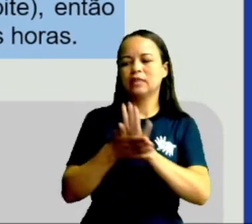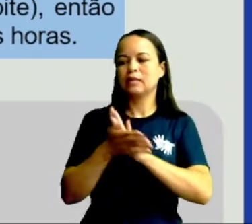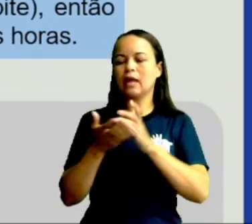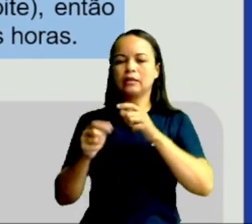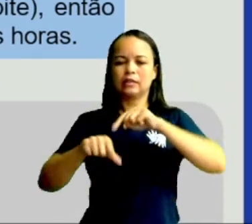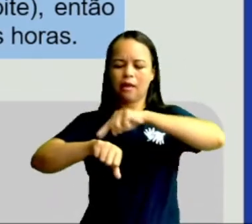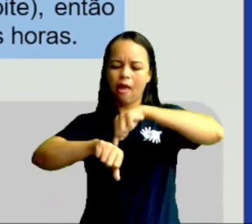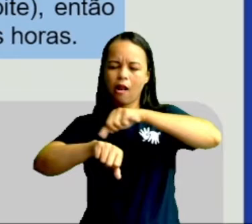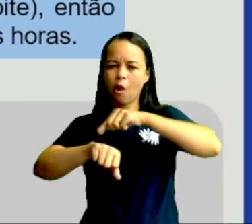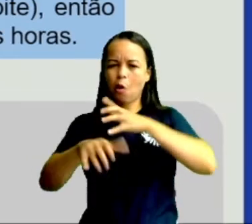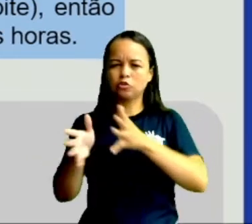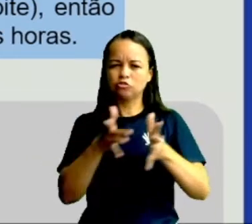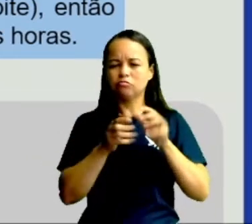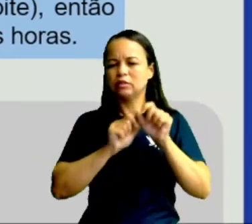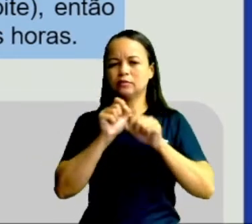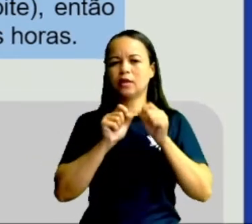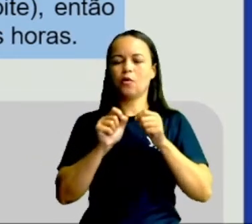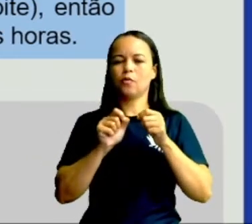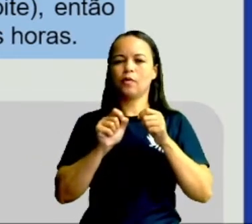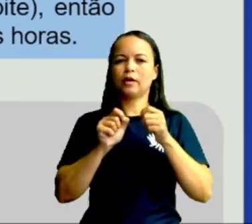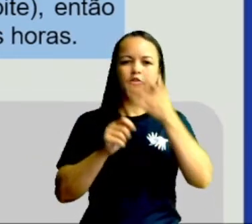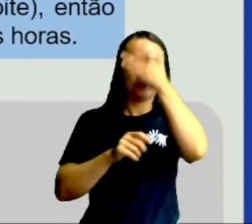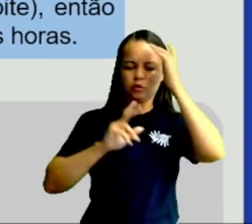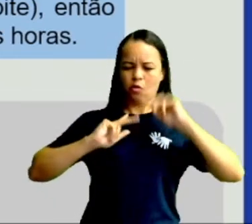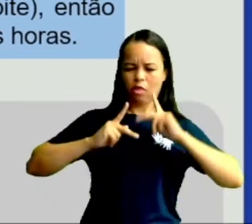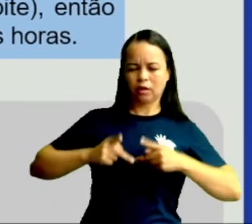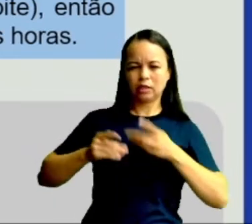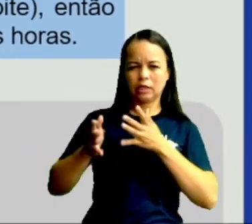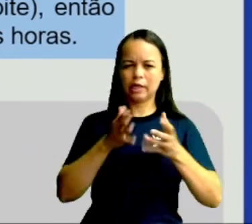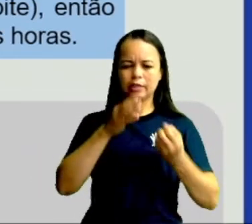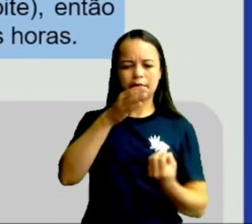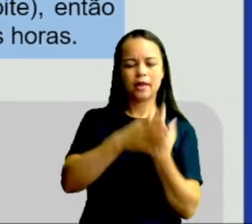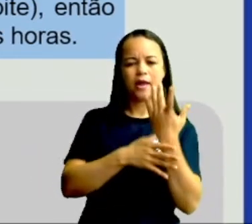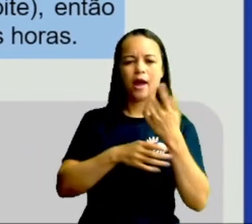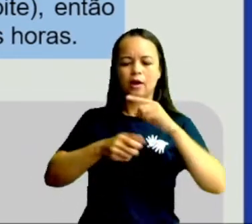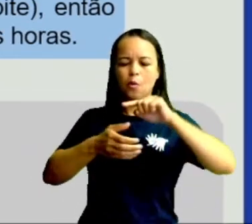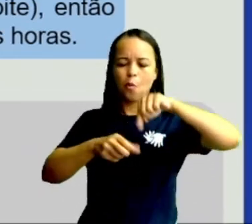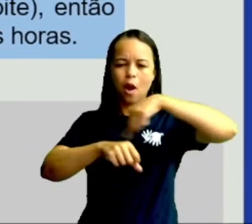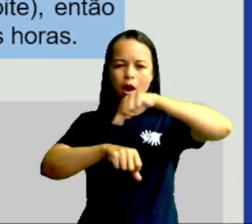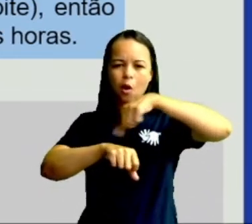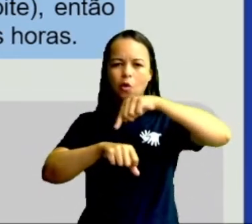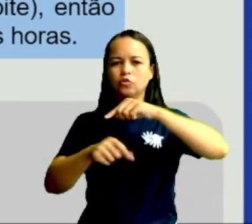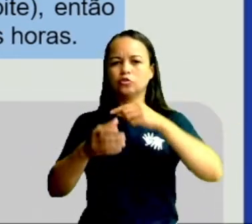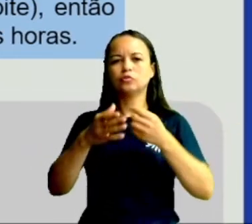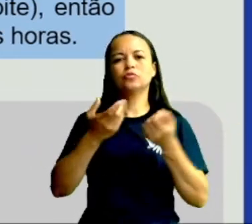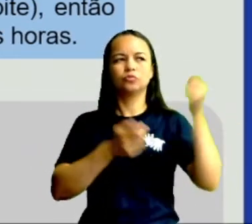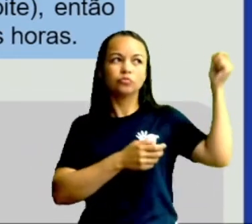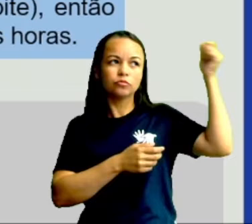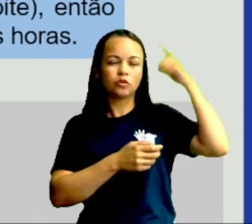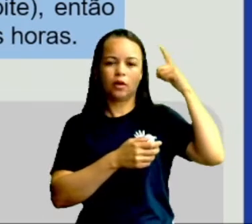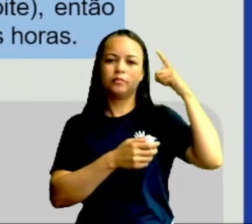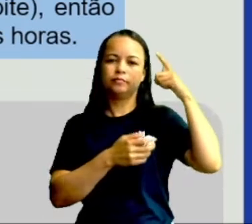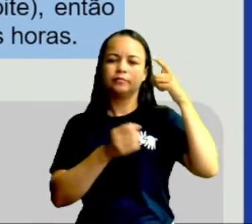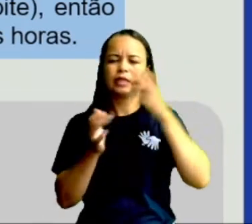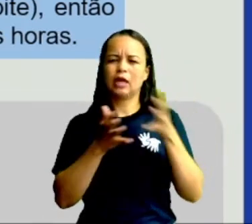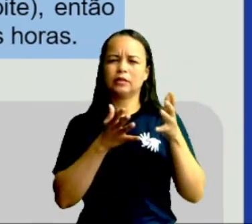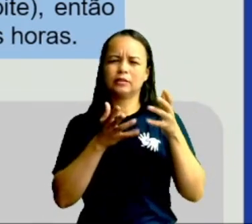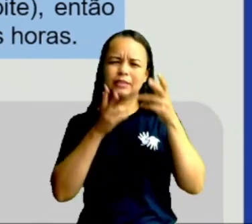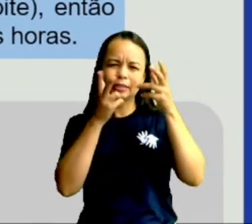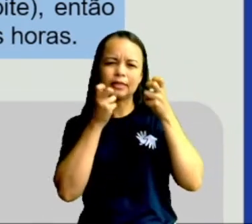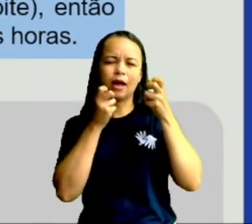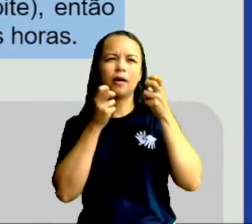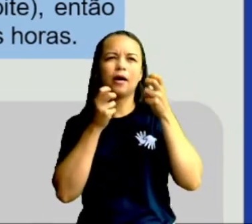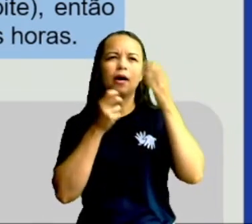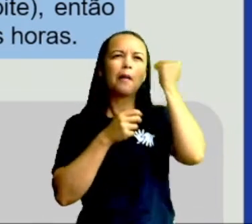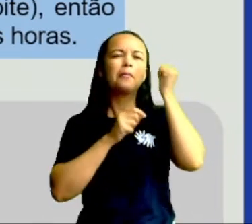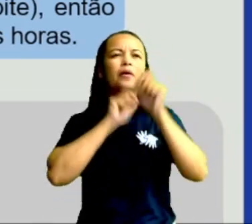na necessidade de criar algo para marcar o tempo. E foi assim que foram criados os relógios solares. Sabe quando você olha para o céu e